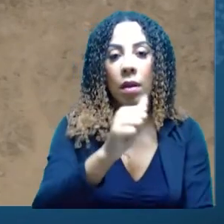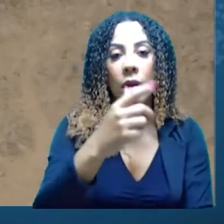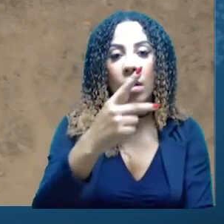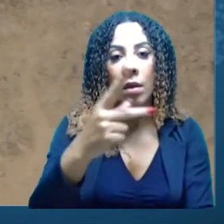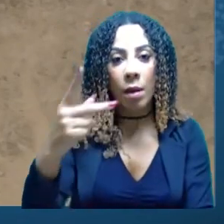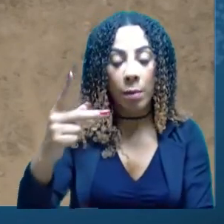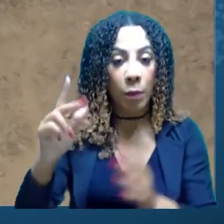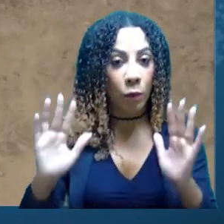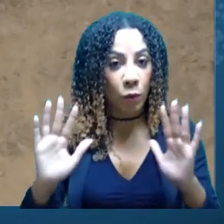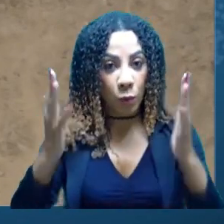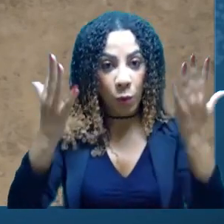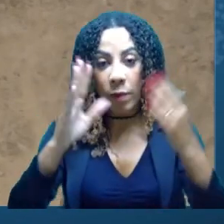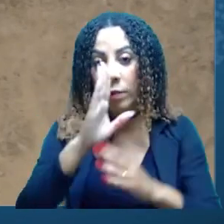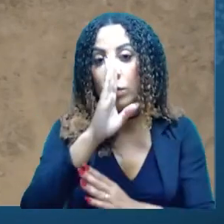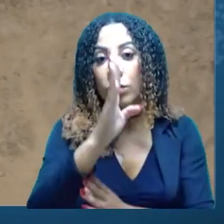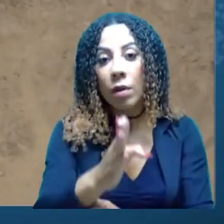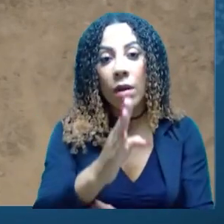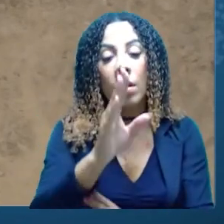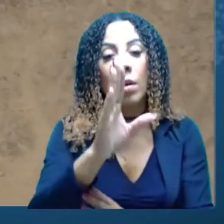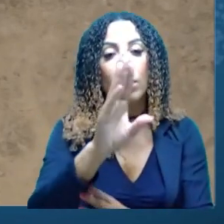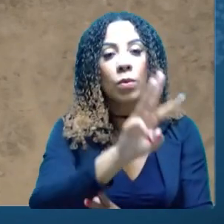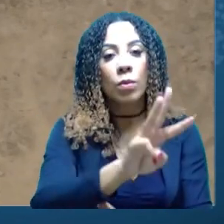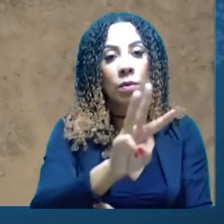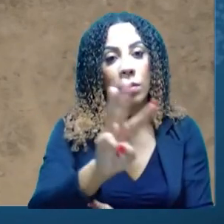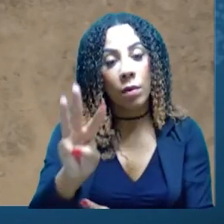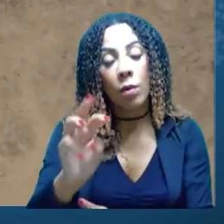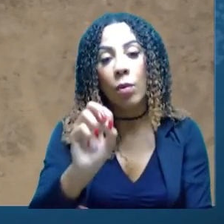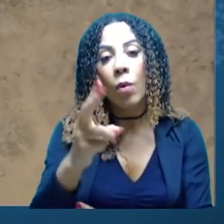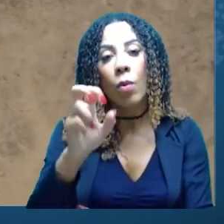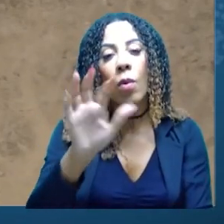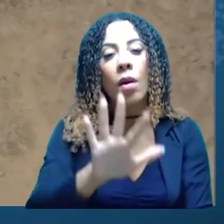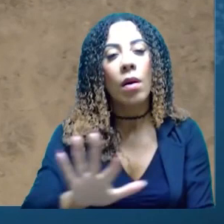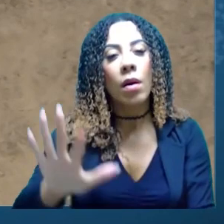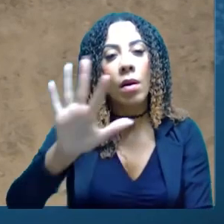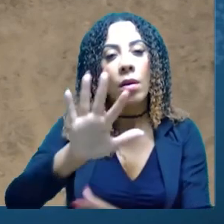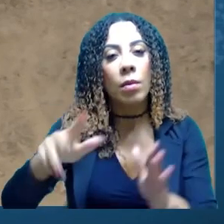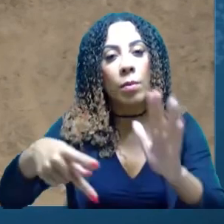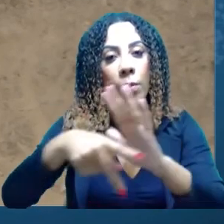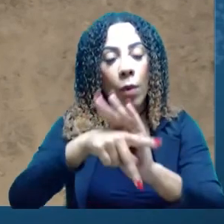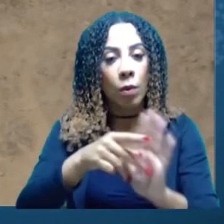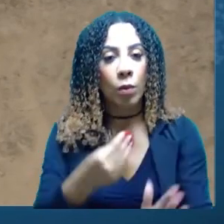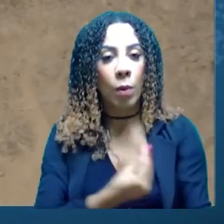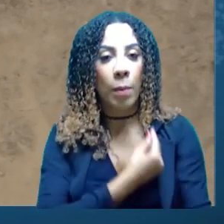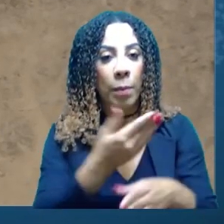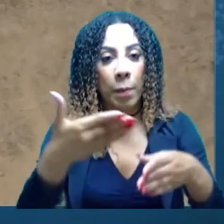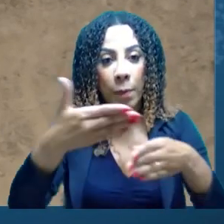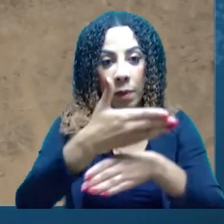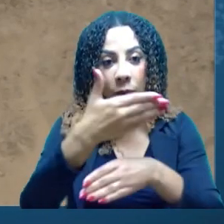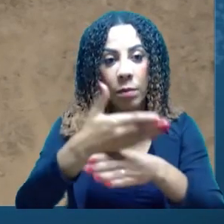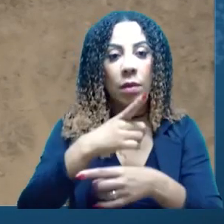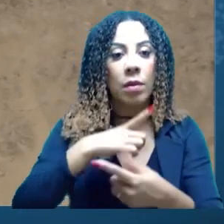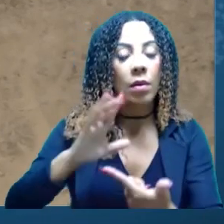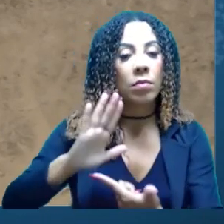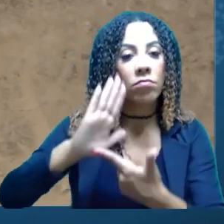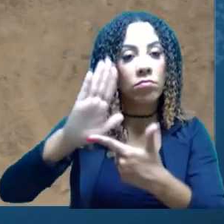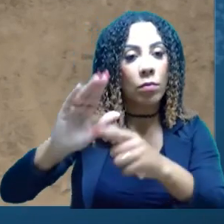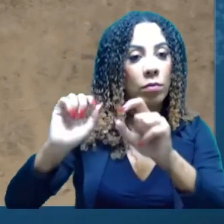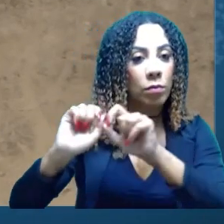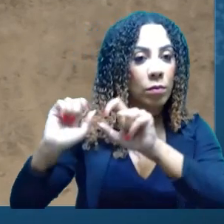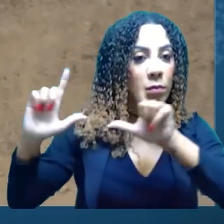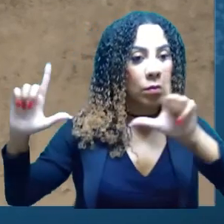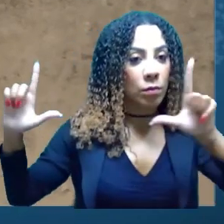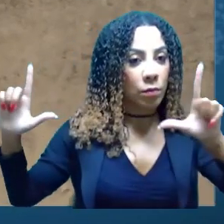diretamente pelo nosso site ou pela área do participante, que está sendo projetado no telão. Através